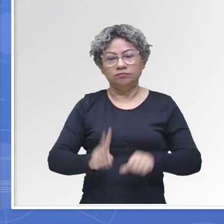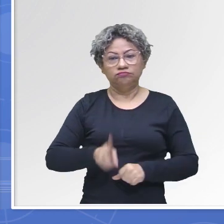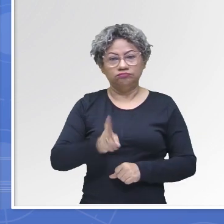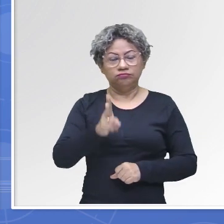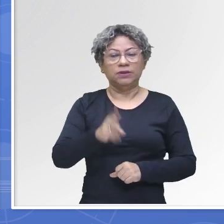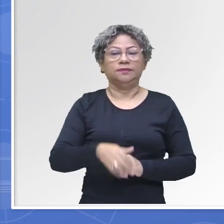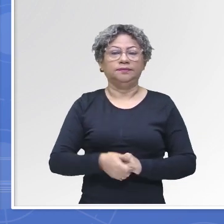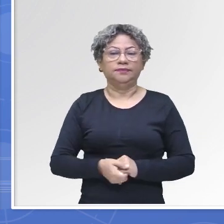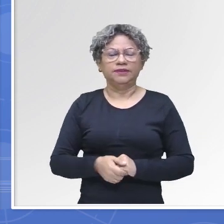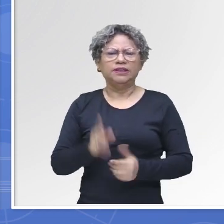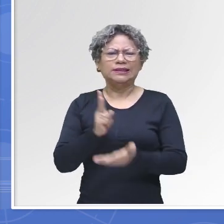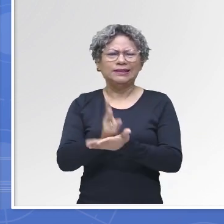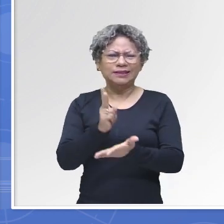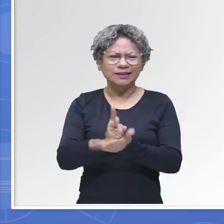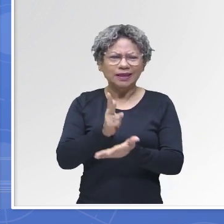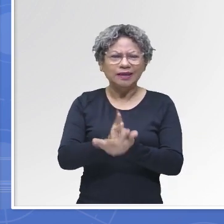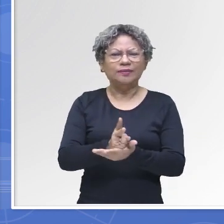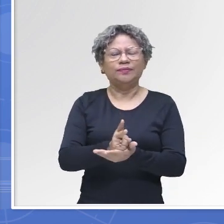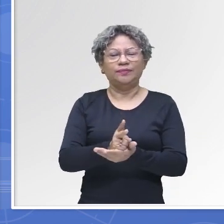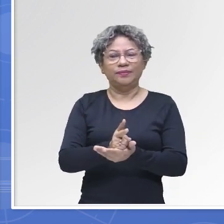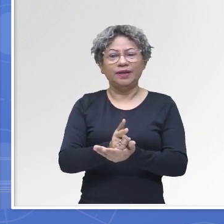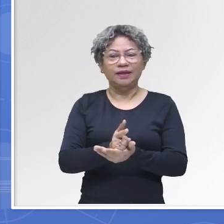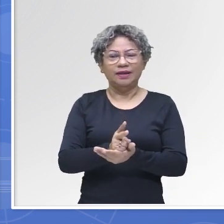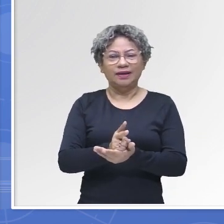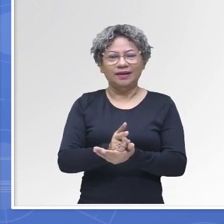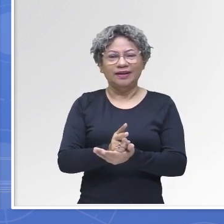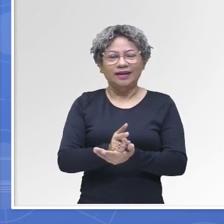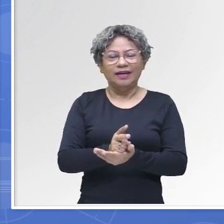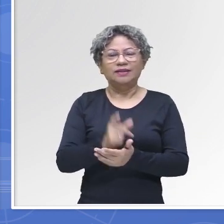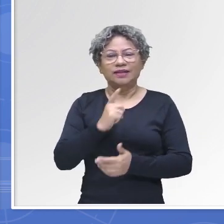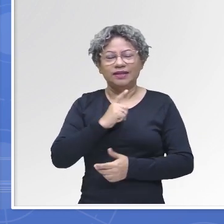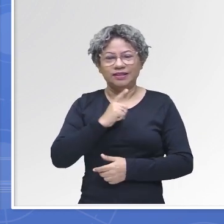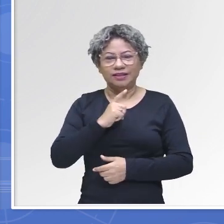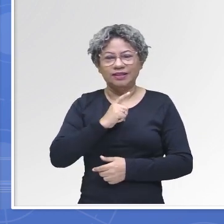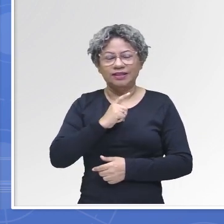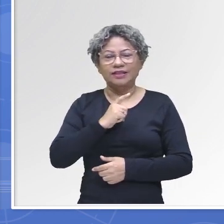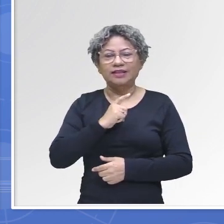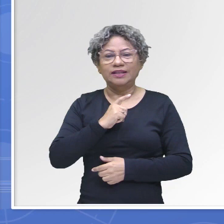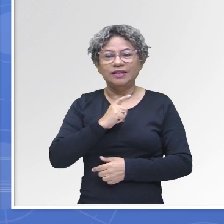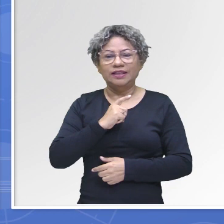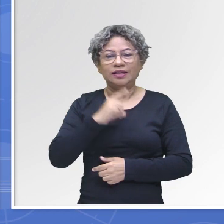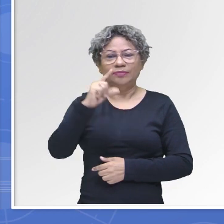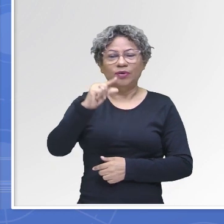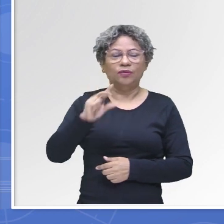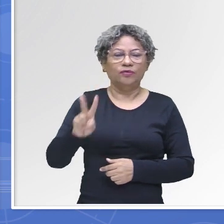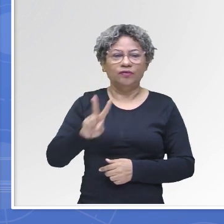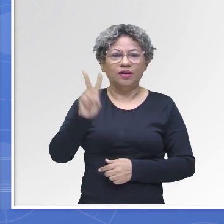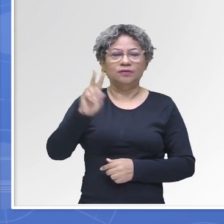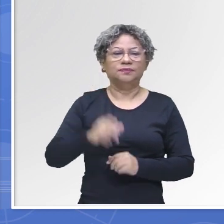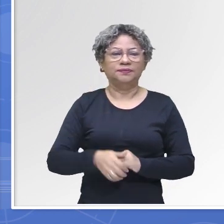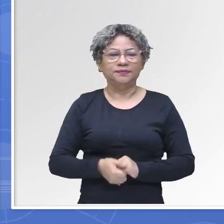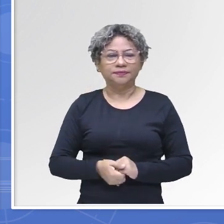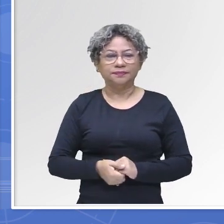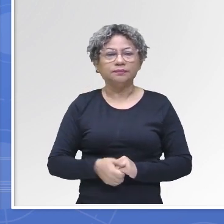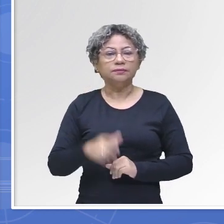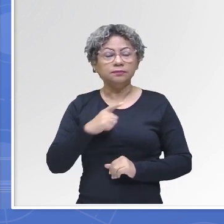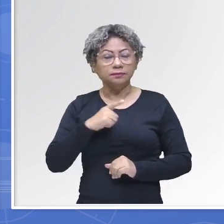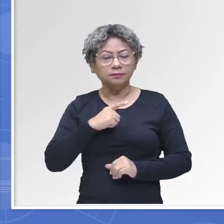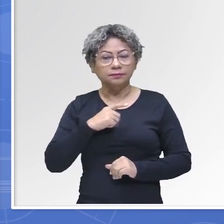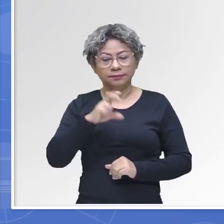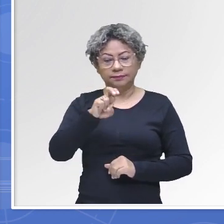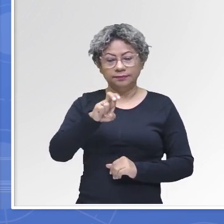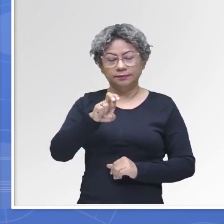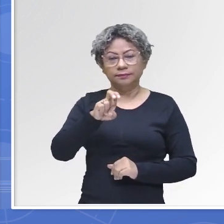vamos pegar sempre, quem está com o menor valor aqui, 5x e 2y, já